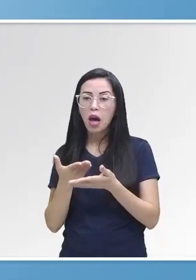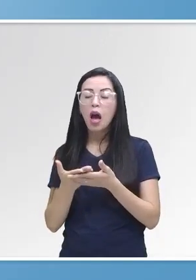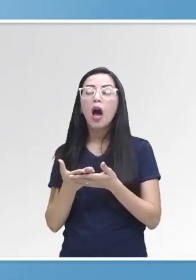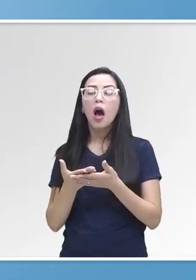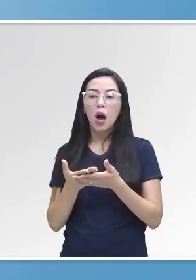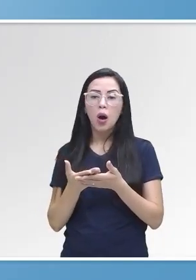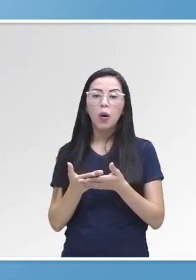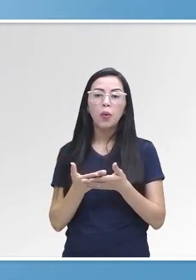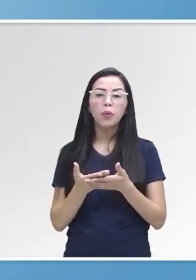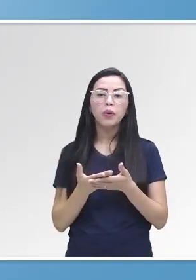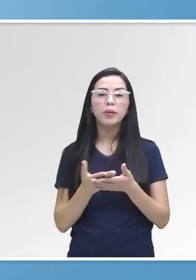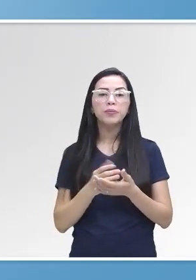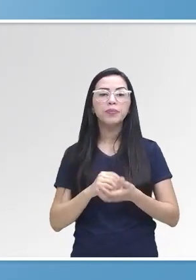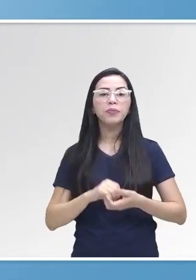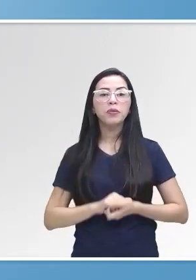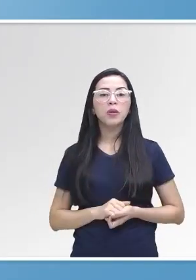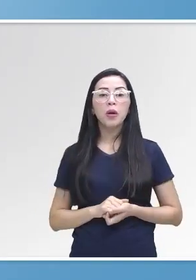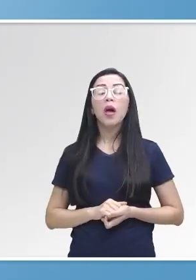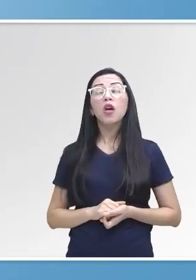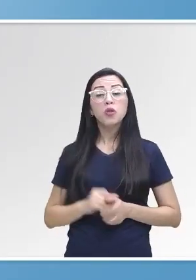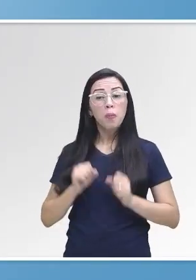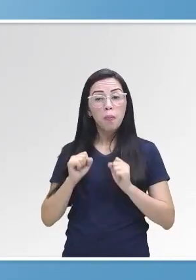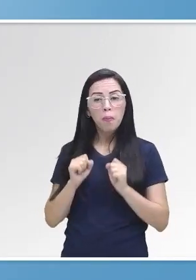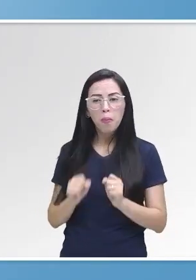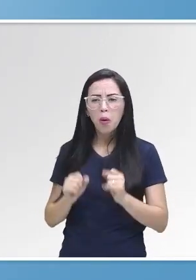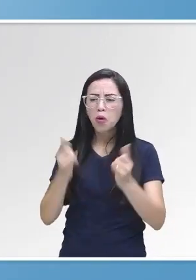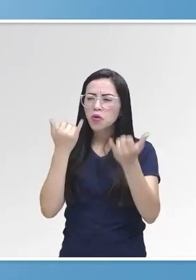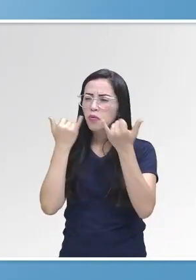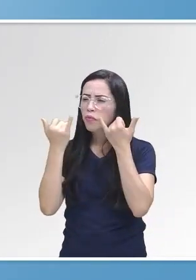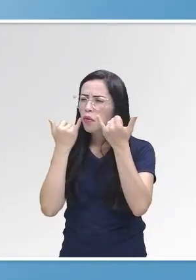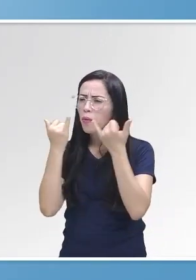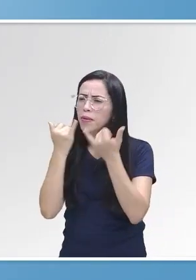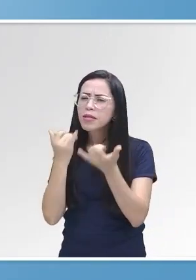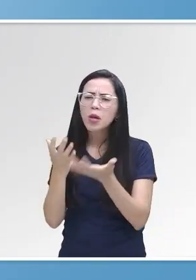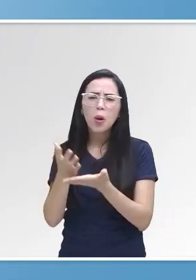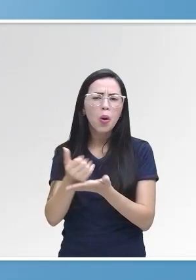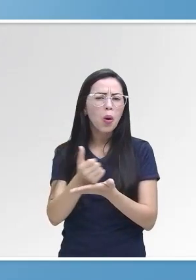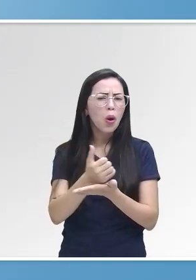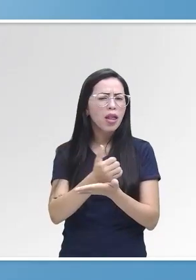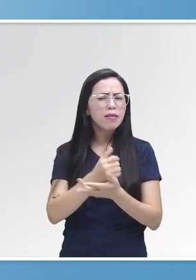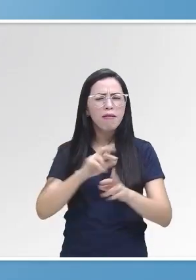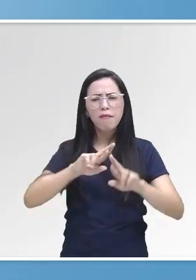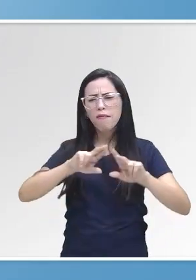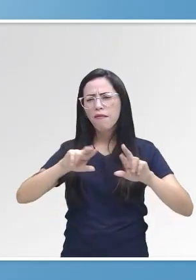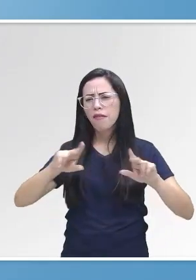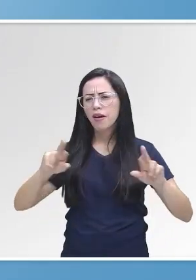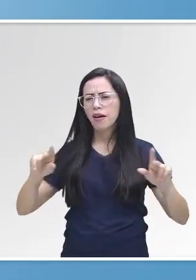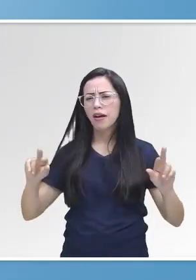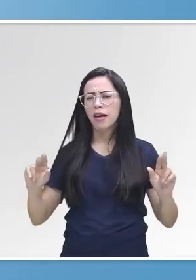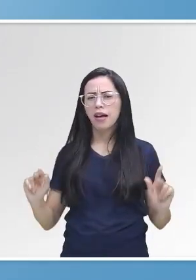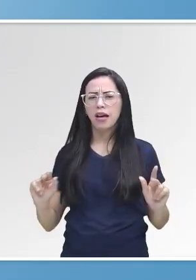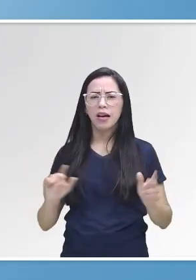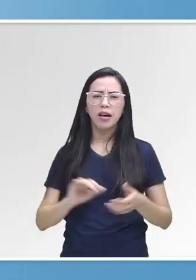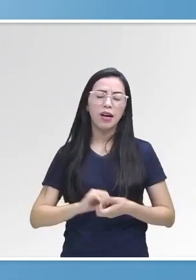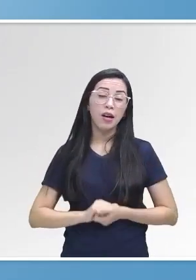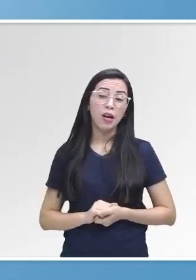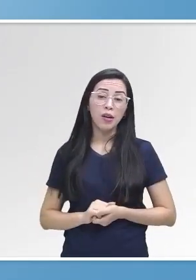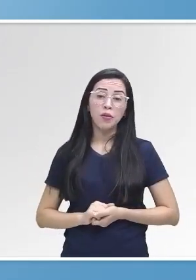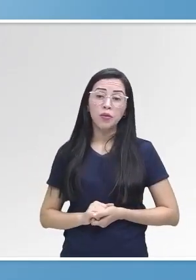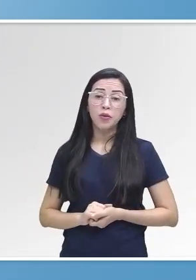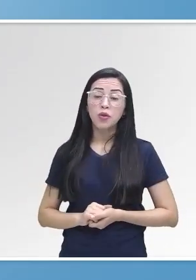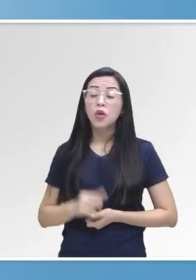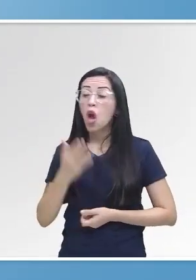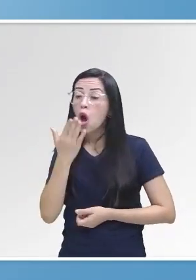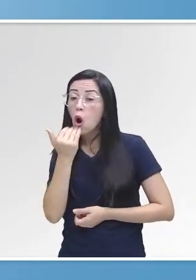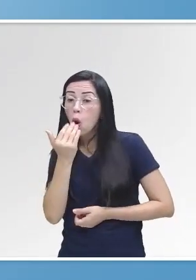refeitório a gente pode coletar vários dados traduzir de comida alimento preferido